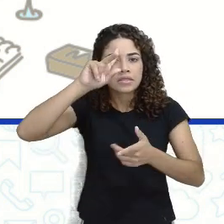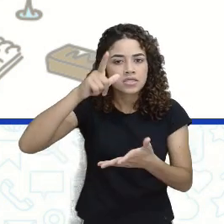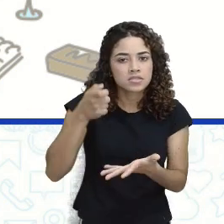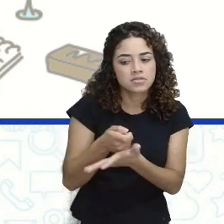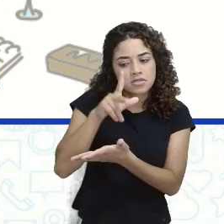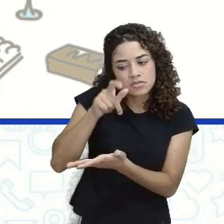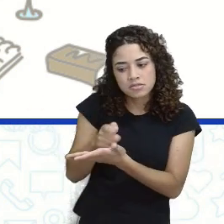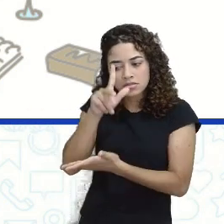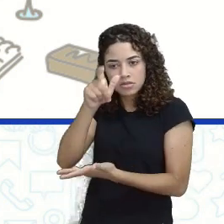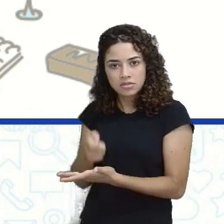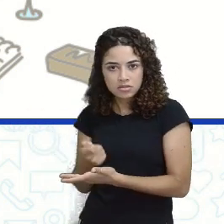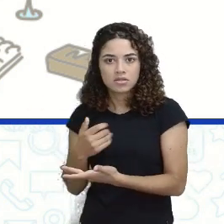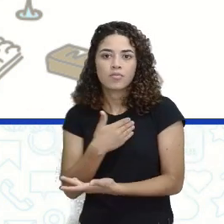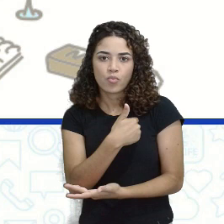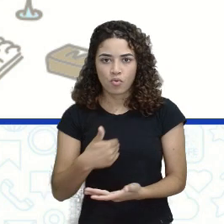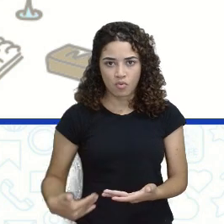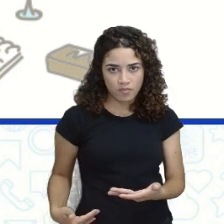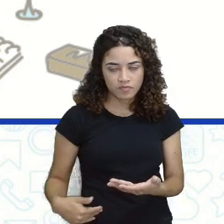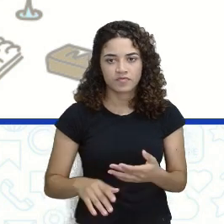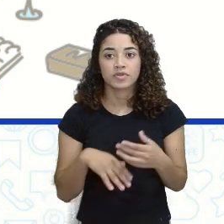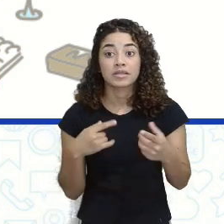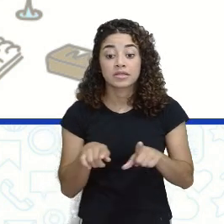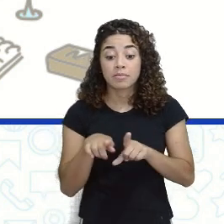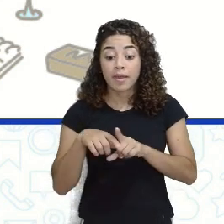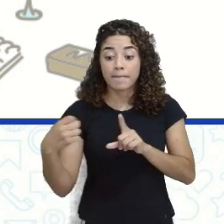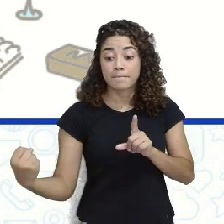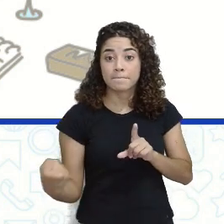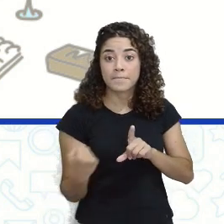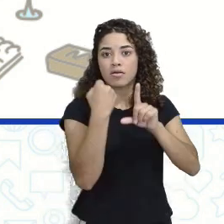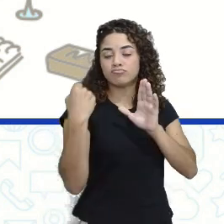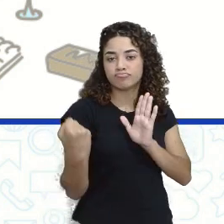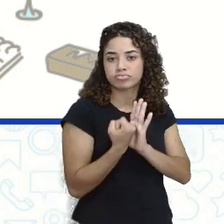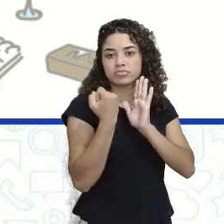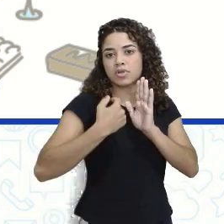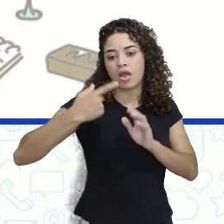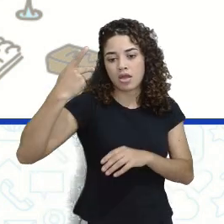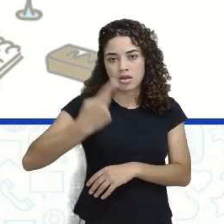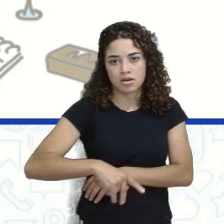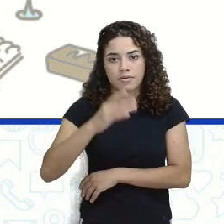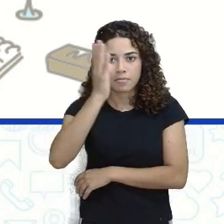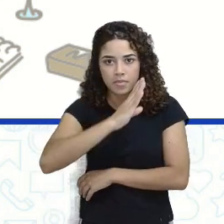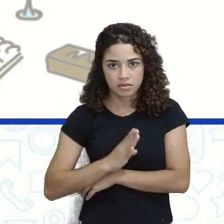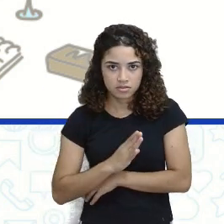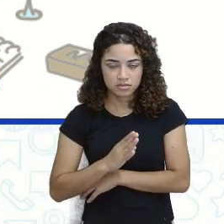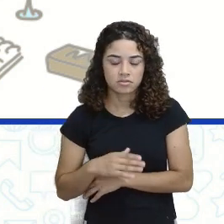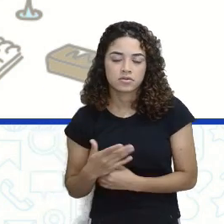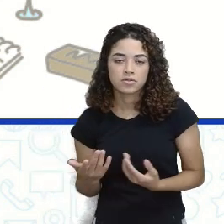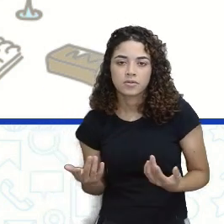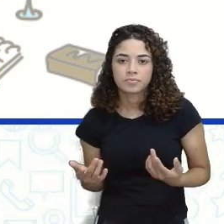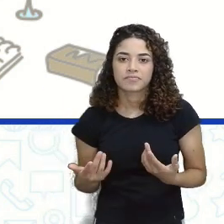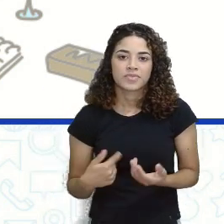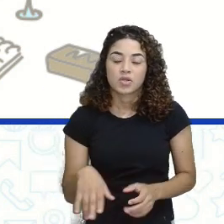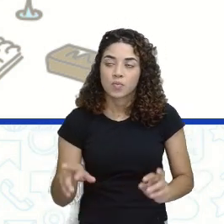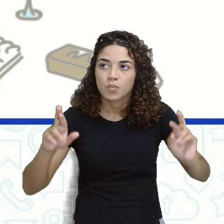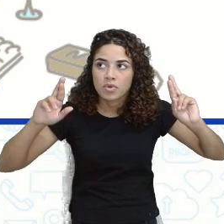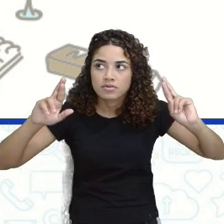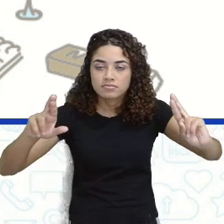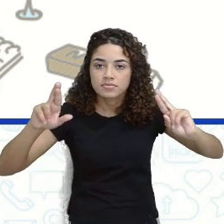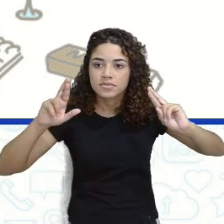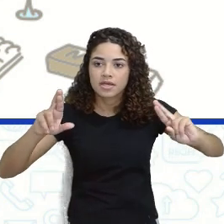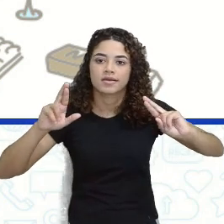governo ditatorial e seus impactos sobre o Brasil. E espero que, da mesma forma que o